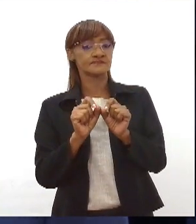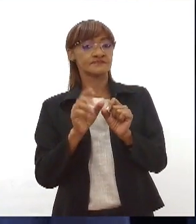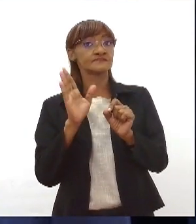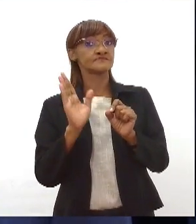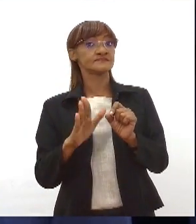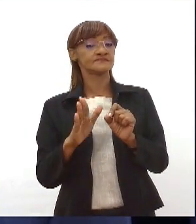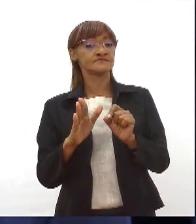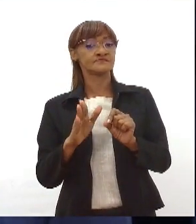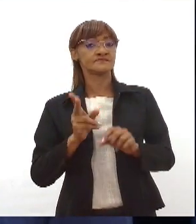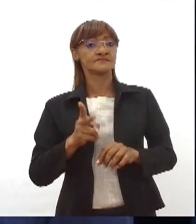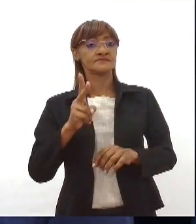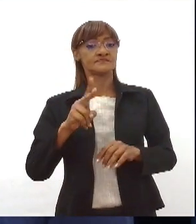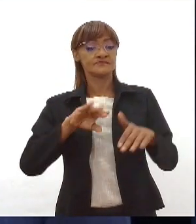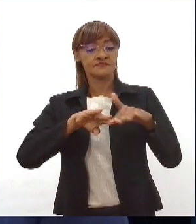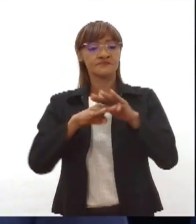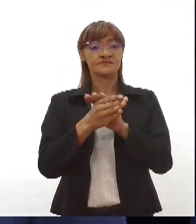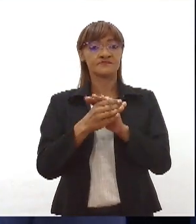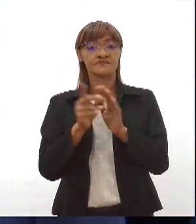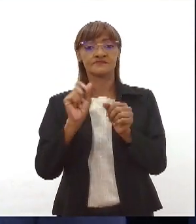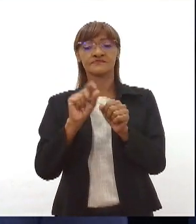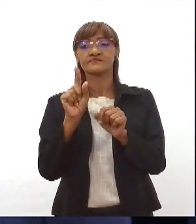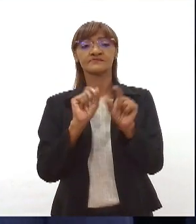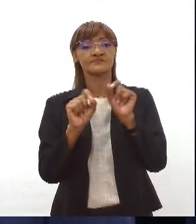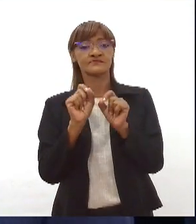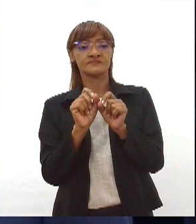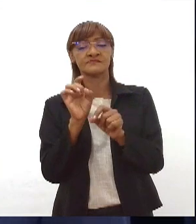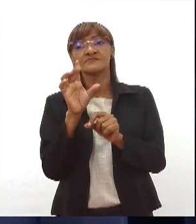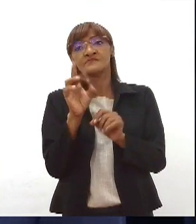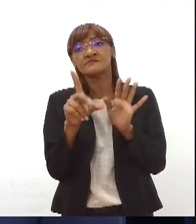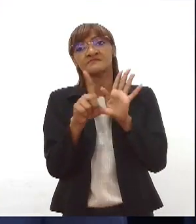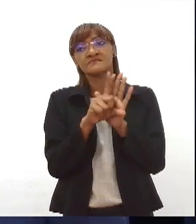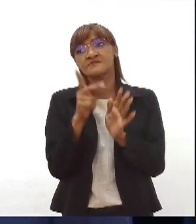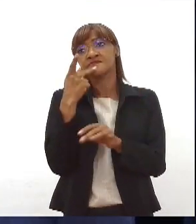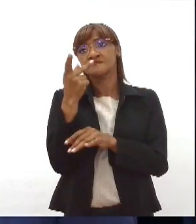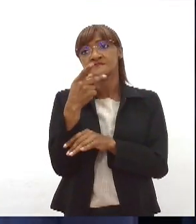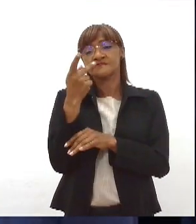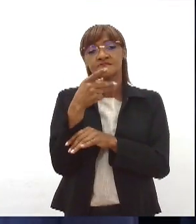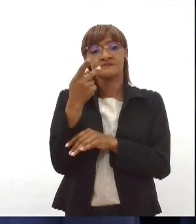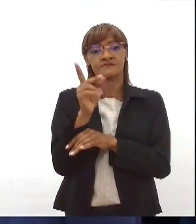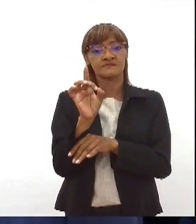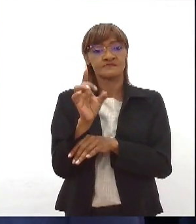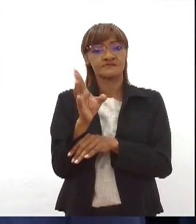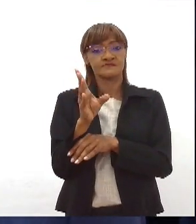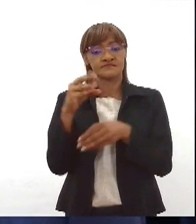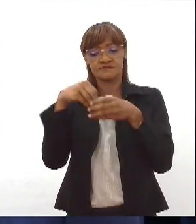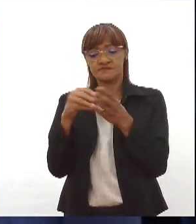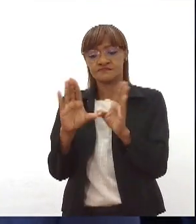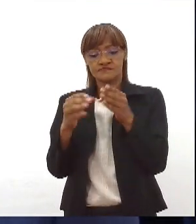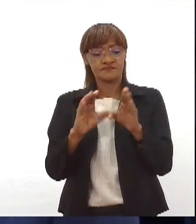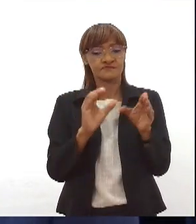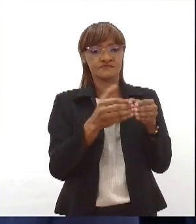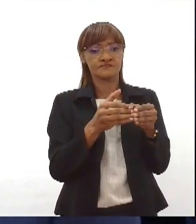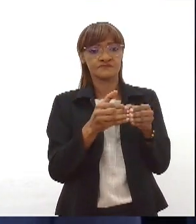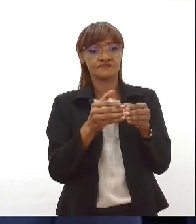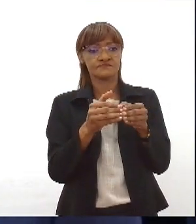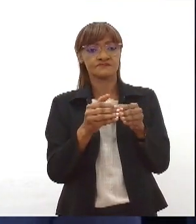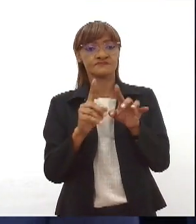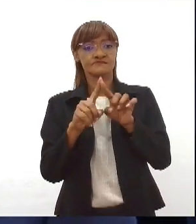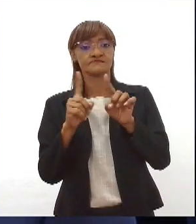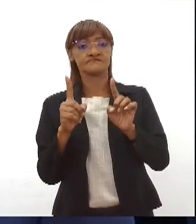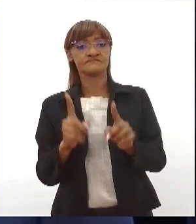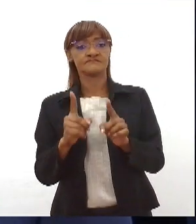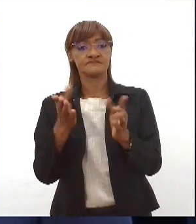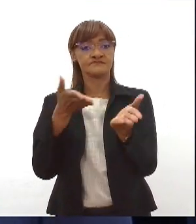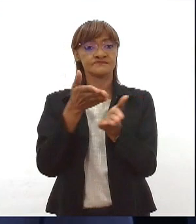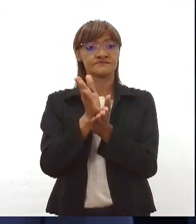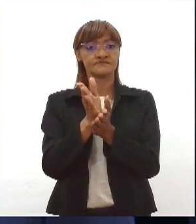acostumado a fazer Ou seja que era só legislar trabalhar leis dentro das suas comissões temáticas com os especialistas e após aprovado tornar